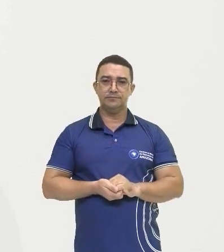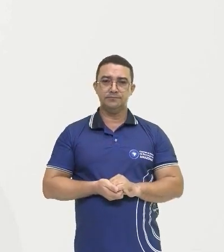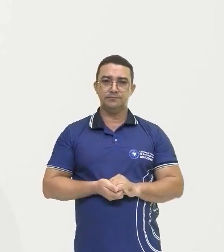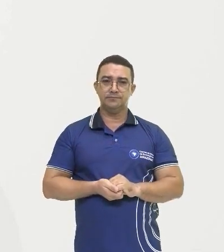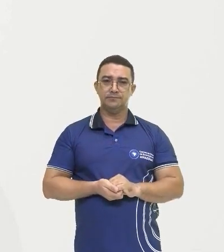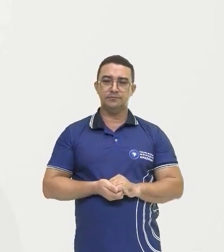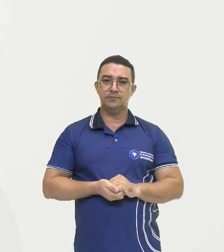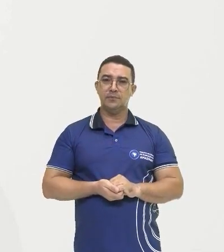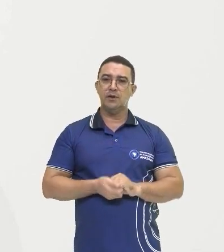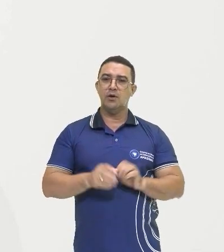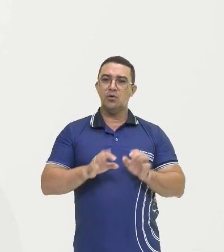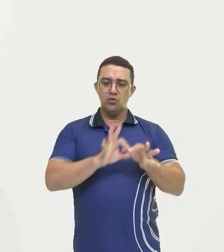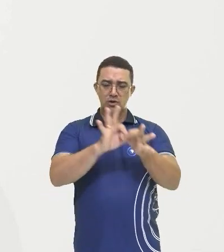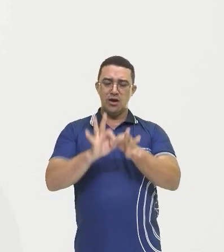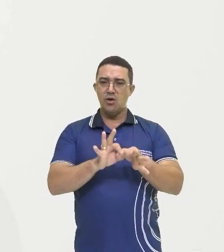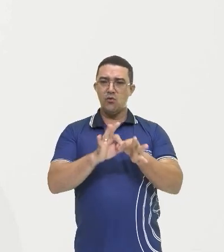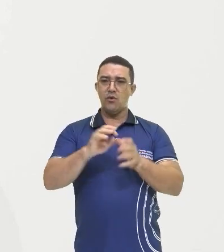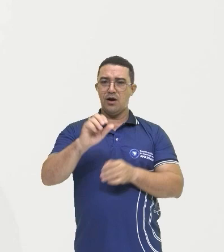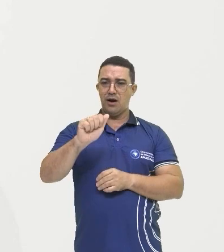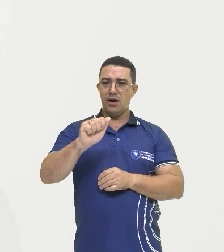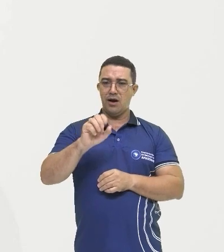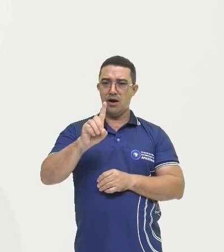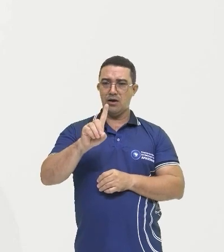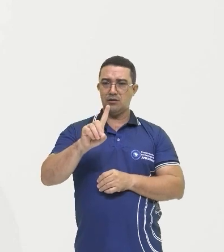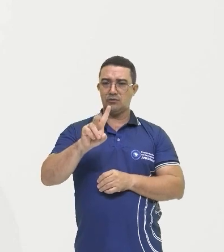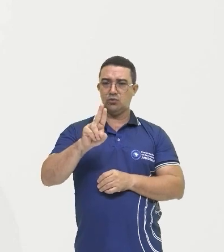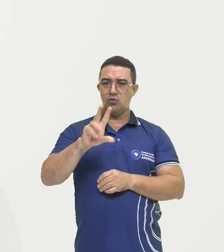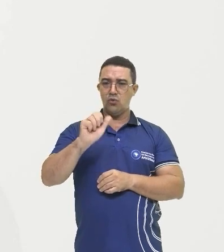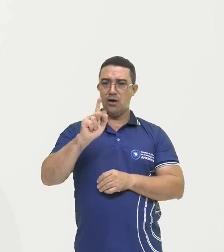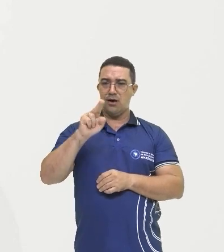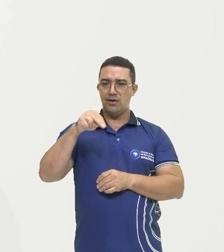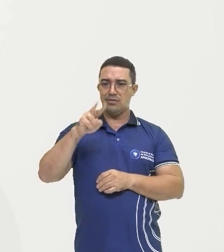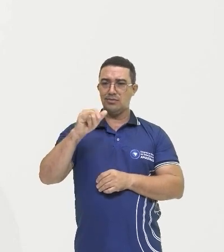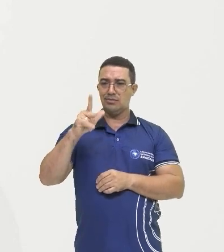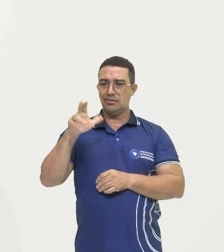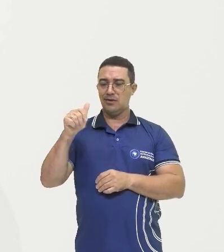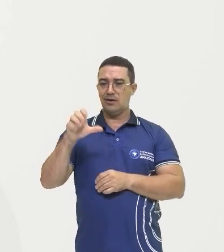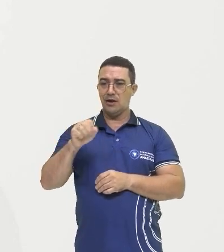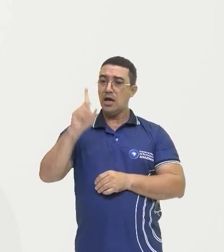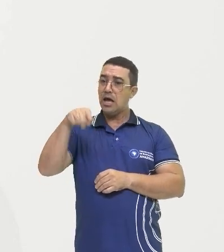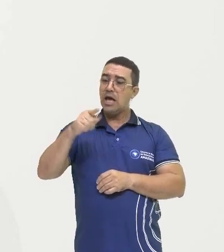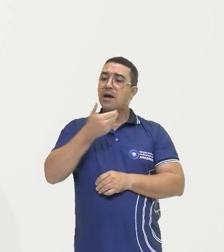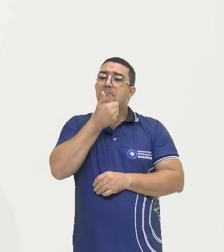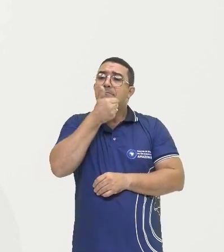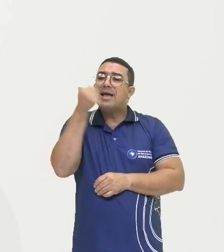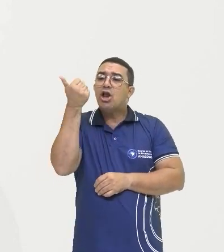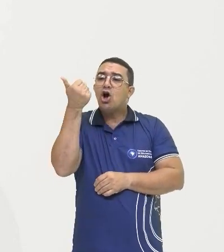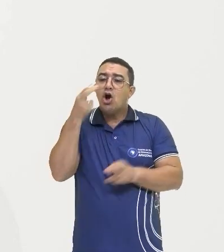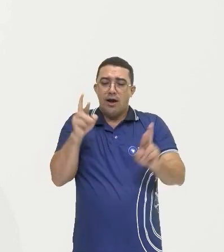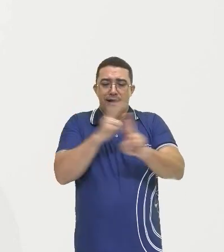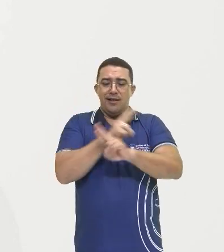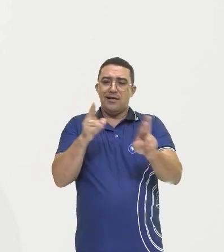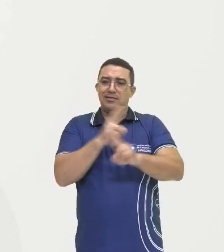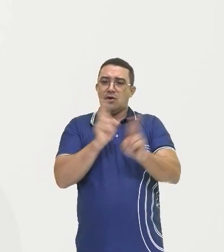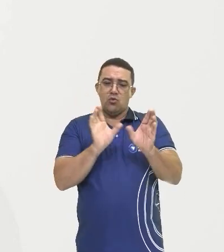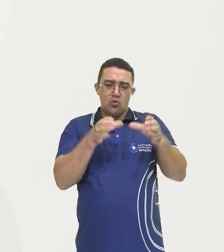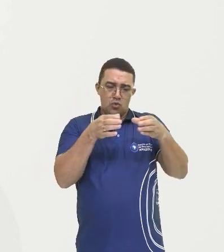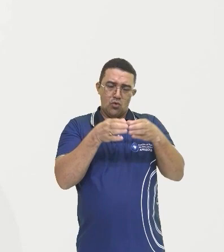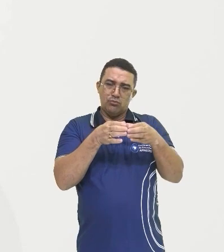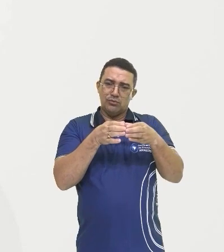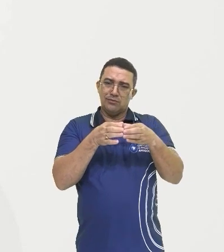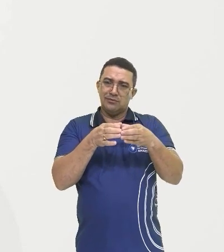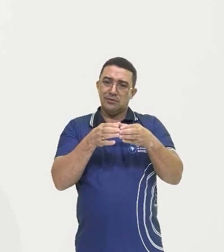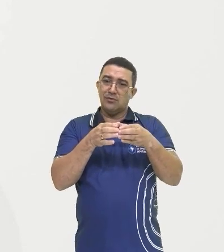um melhoramento, uma intensificação das relações estabelecidas aqui na zona de livre comércio. É como se